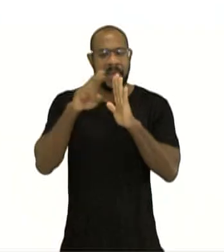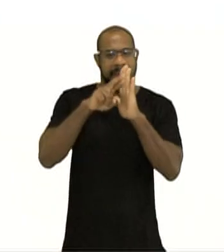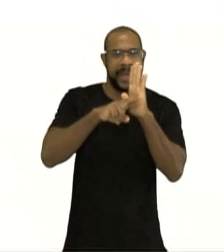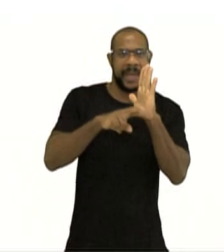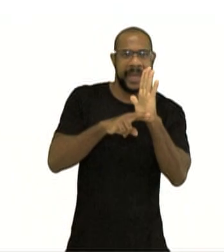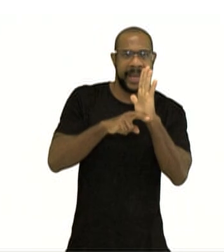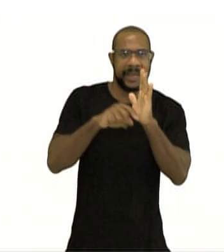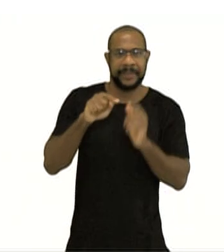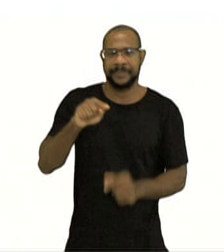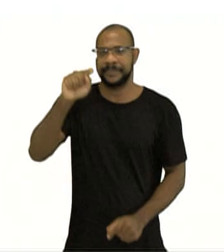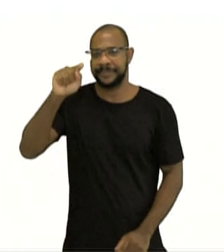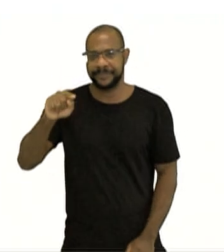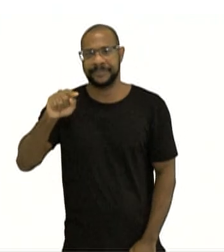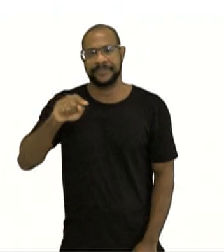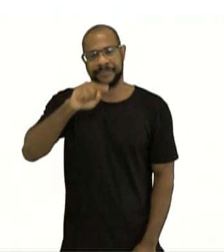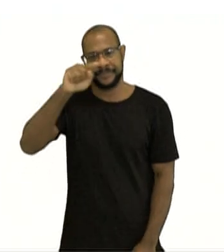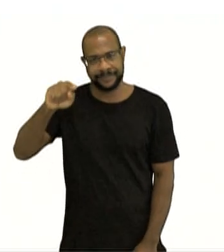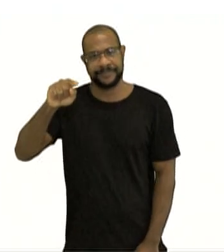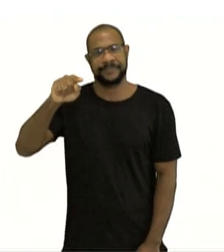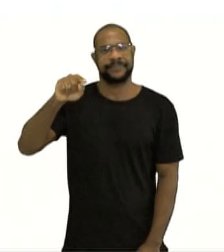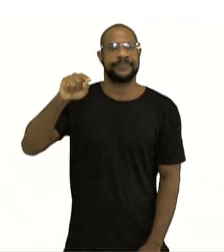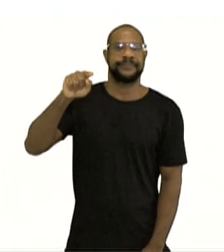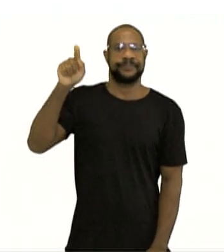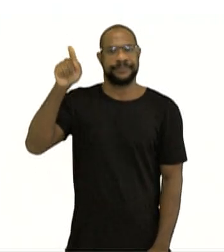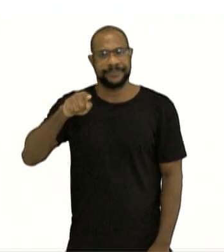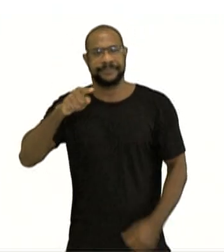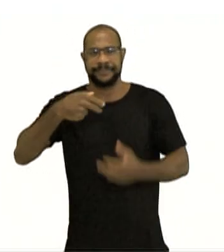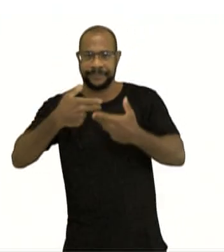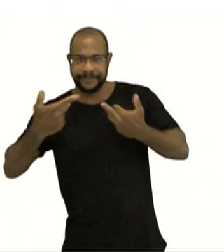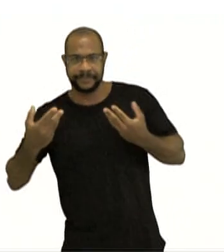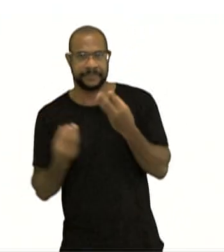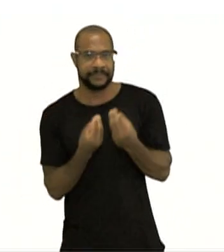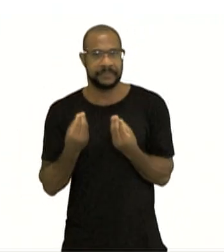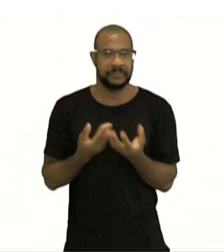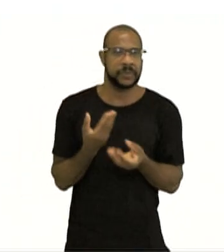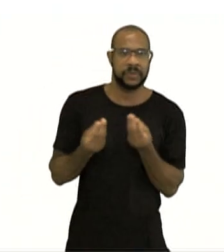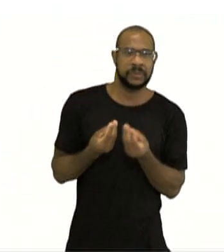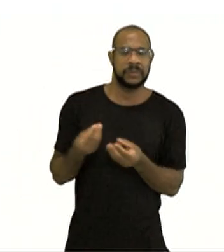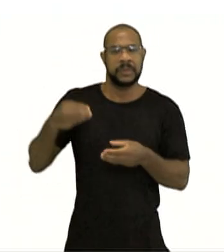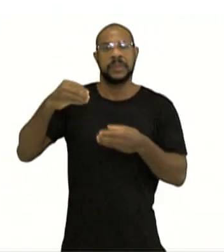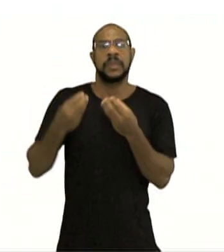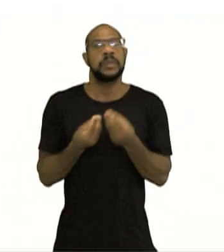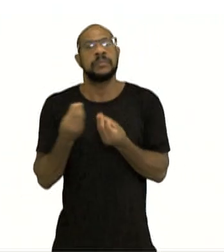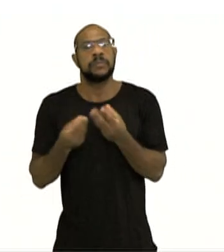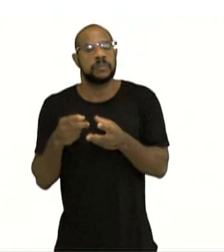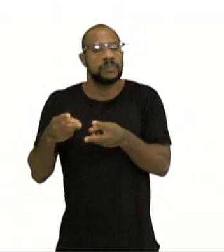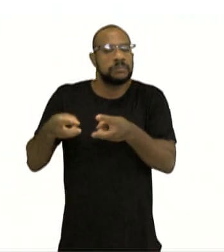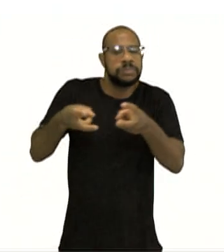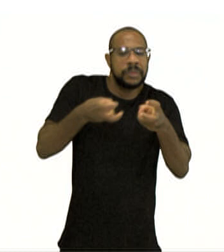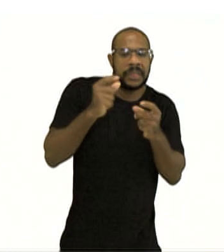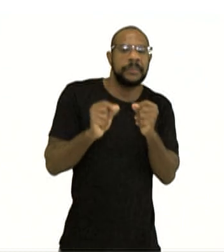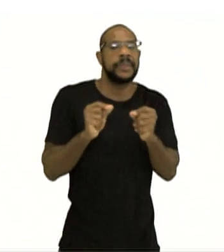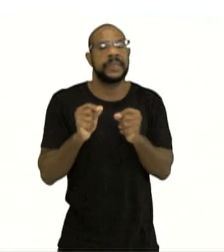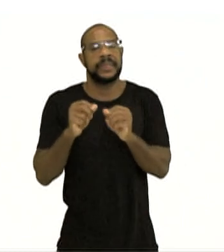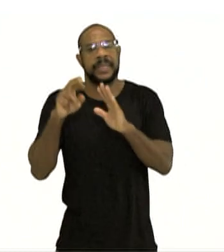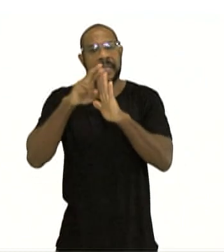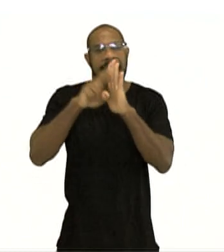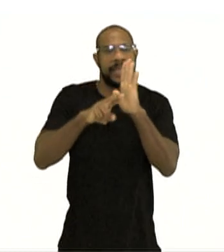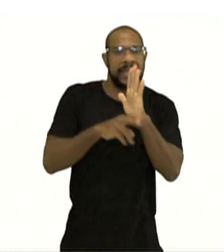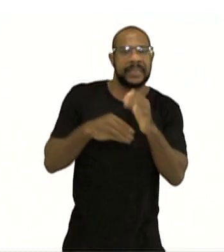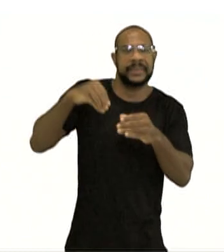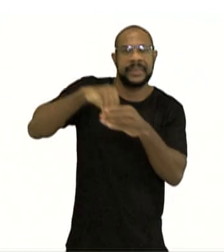e aplicar, né, essas regras em diferente contexto de uso da língua. Então, a gente vai também trabalhar